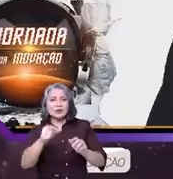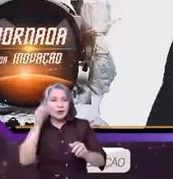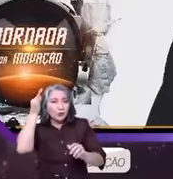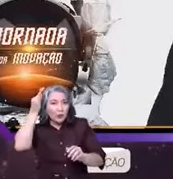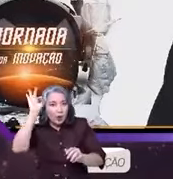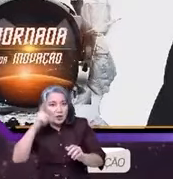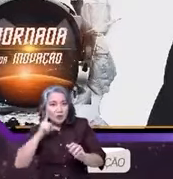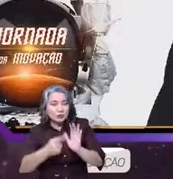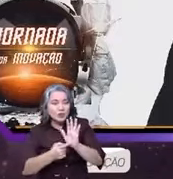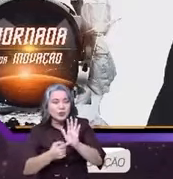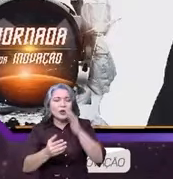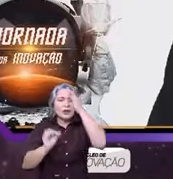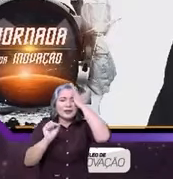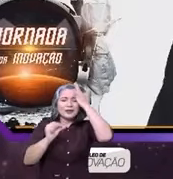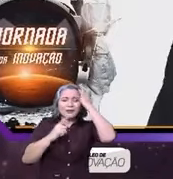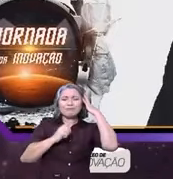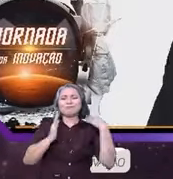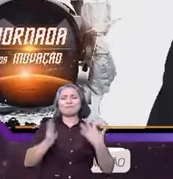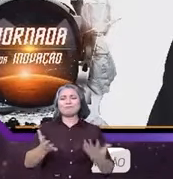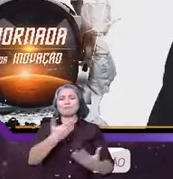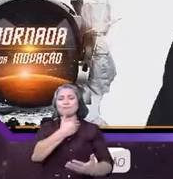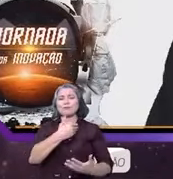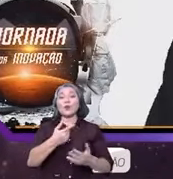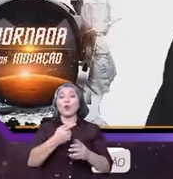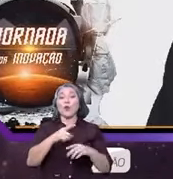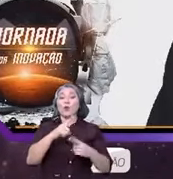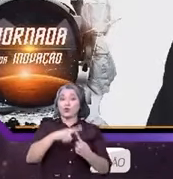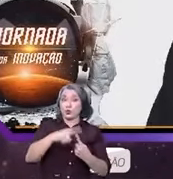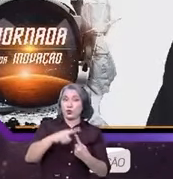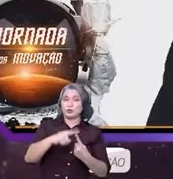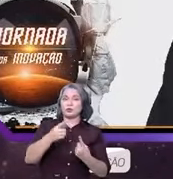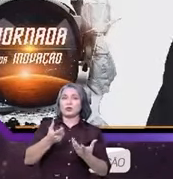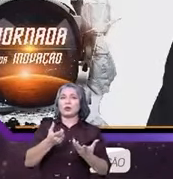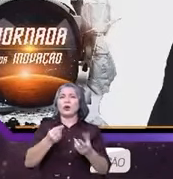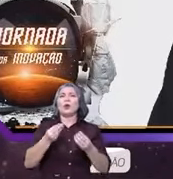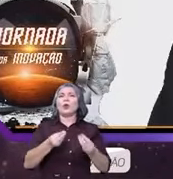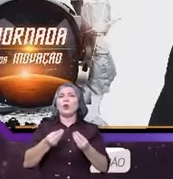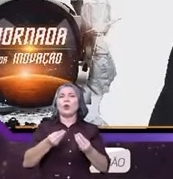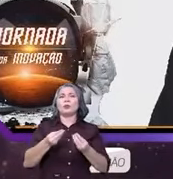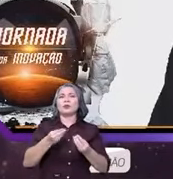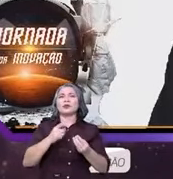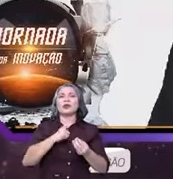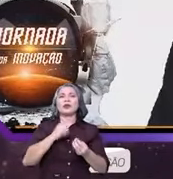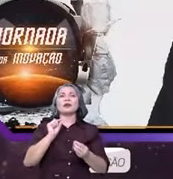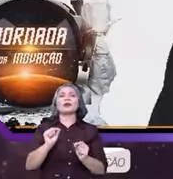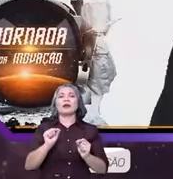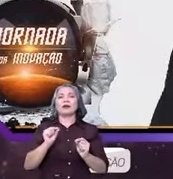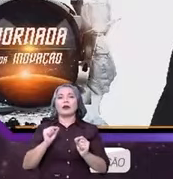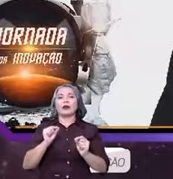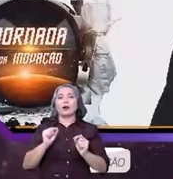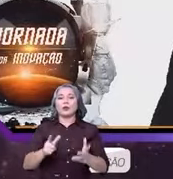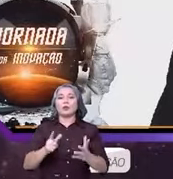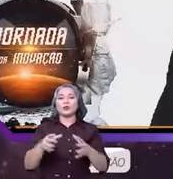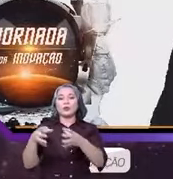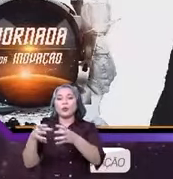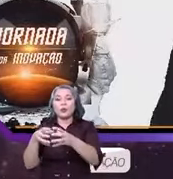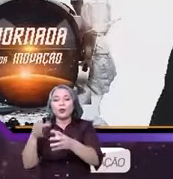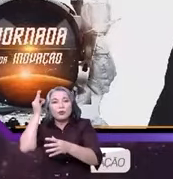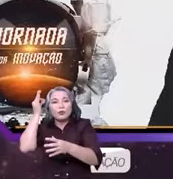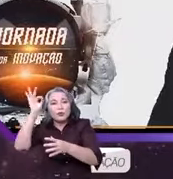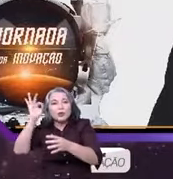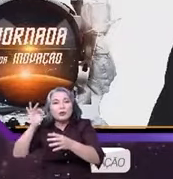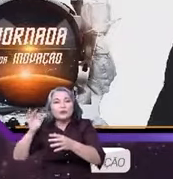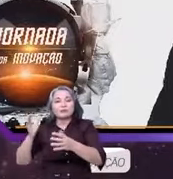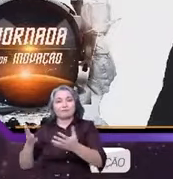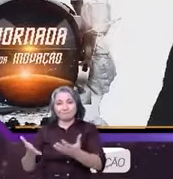seguinte, para que um modelo ágil funcione, é necessário que se constituam os chamados times ágeis, as equipes